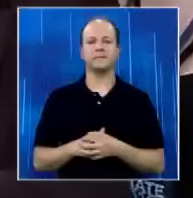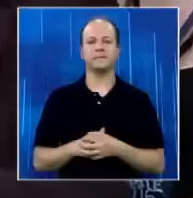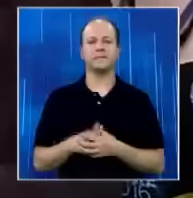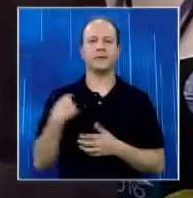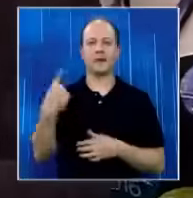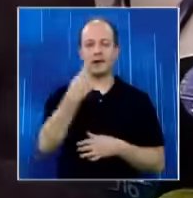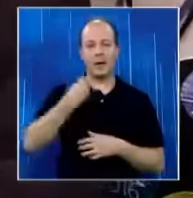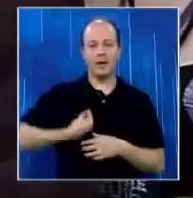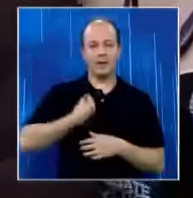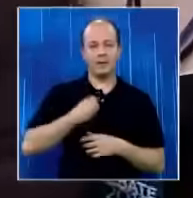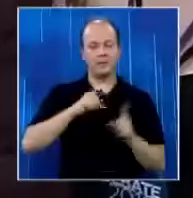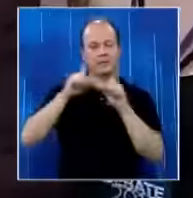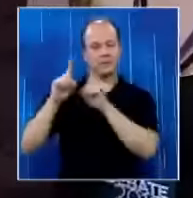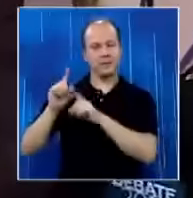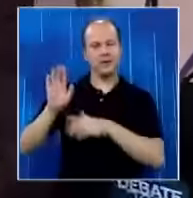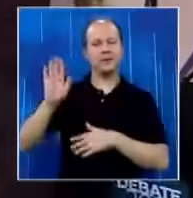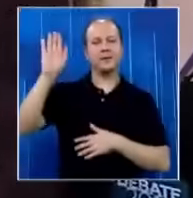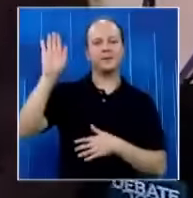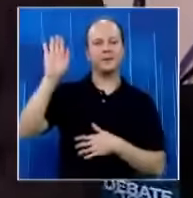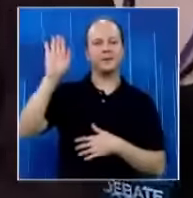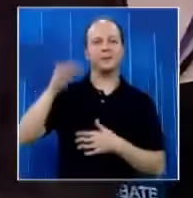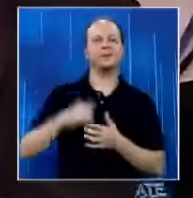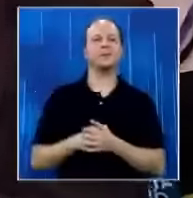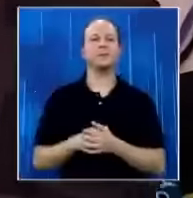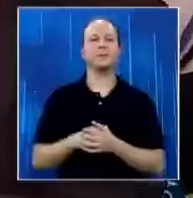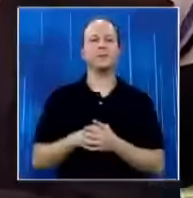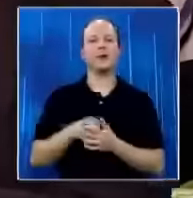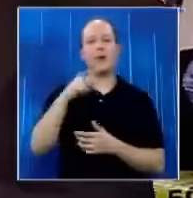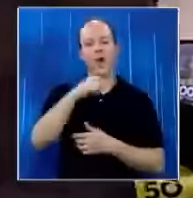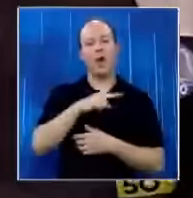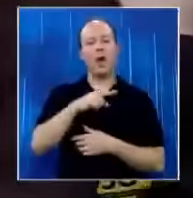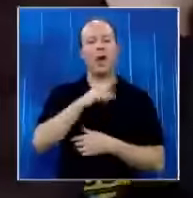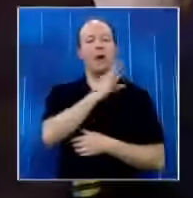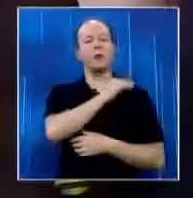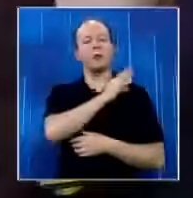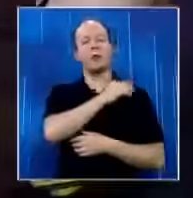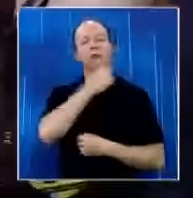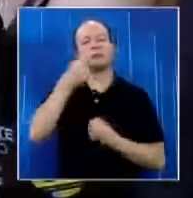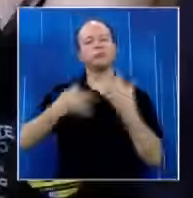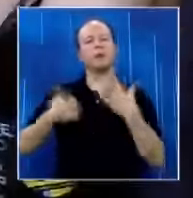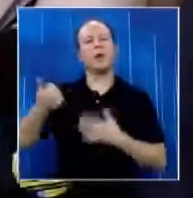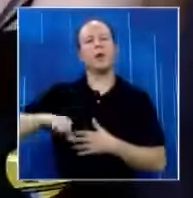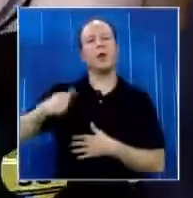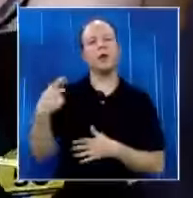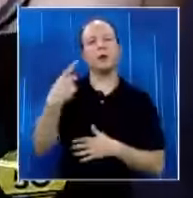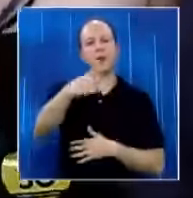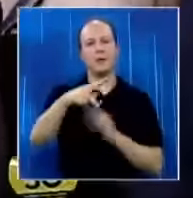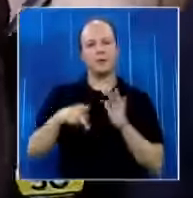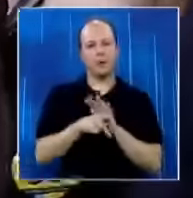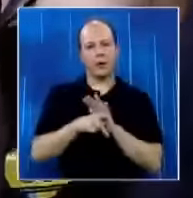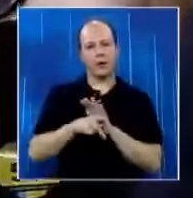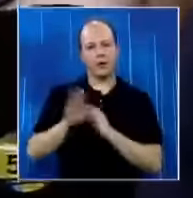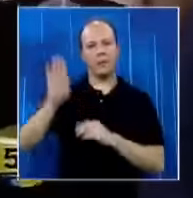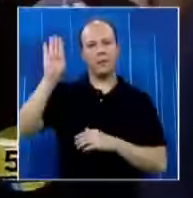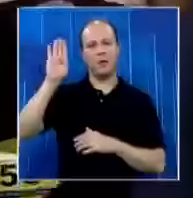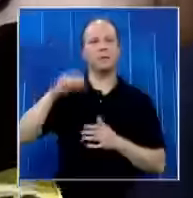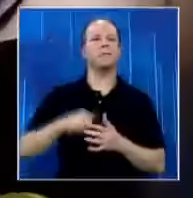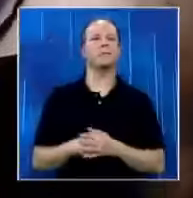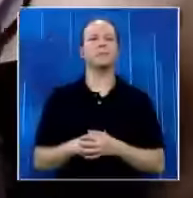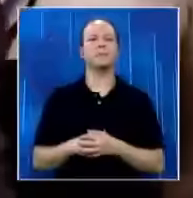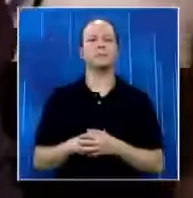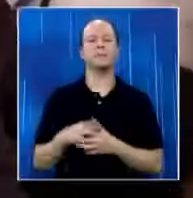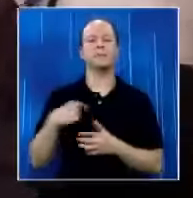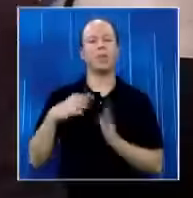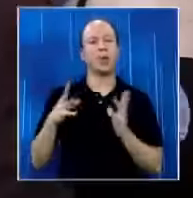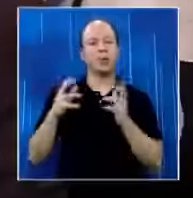Nós estamos aqui ao lado da candidata Luísa Erundina, do PSOL, que vai fazer a avaliação sobre o seu desempenho nesse debate. Olha, eu falo